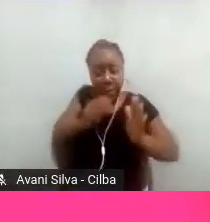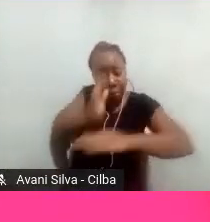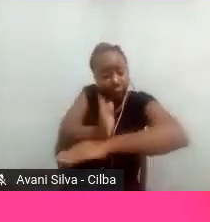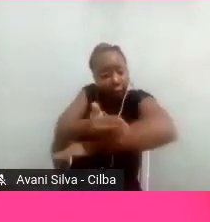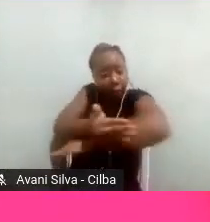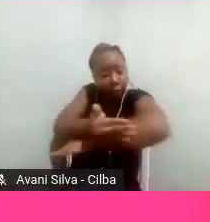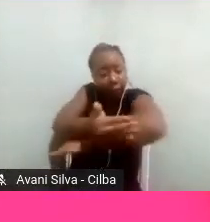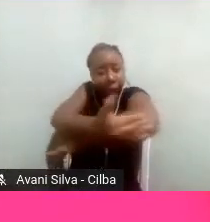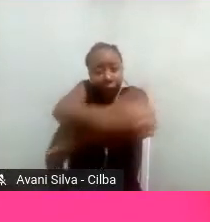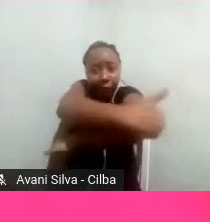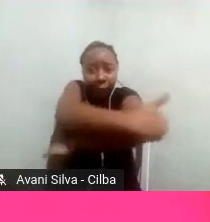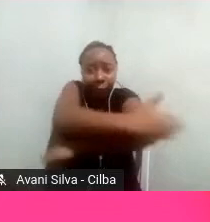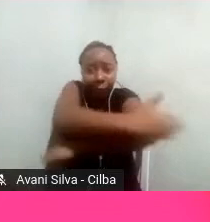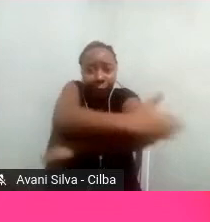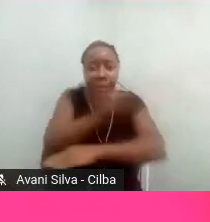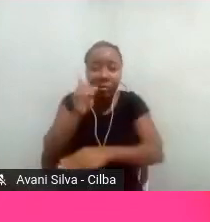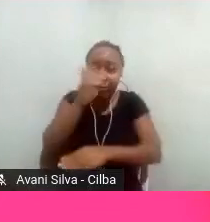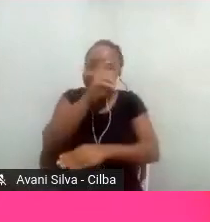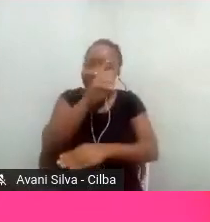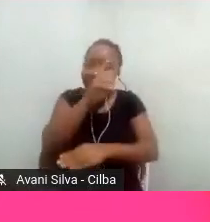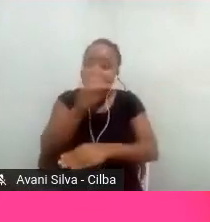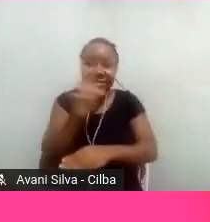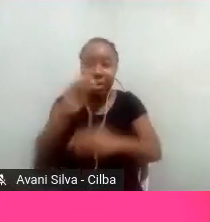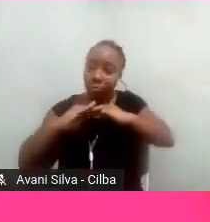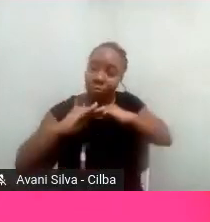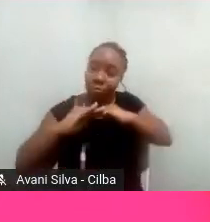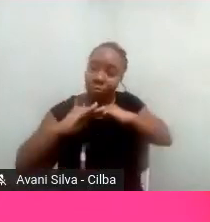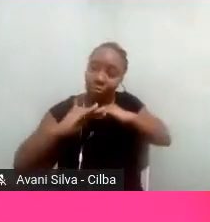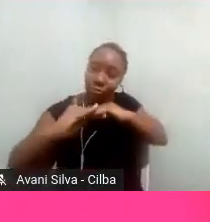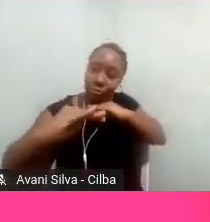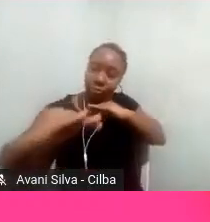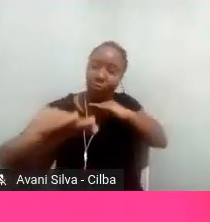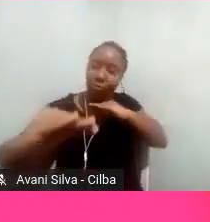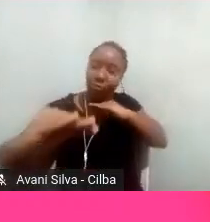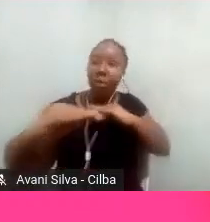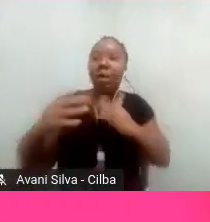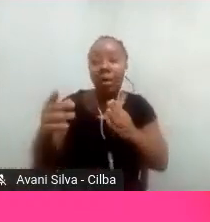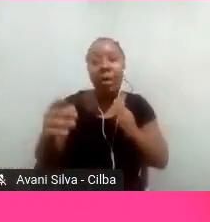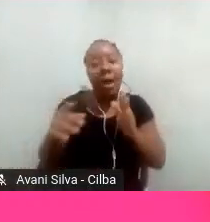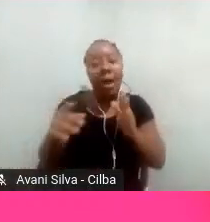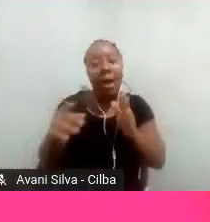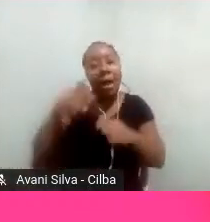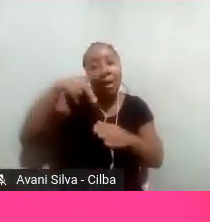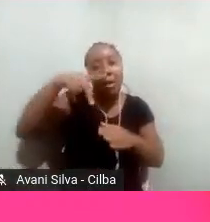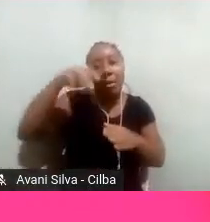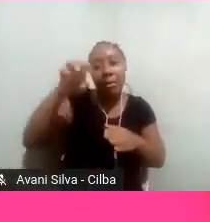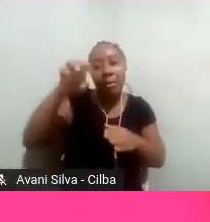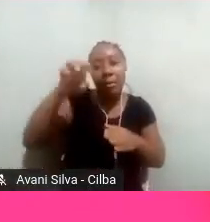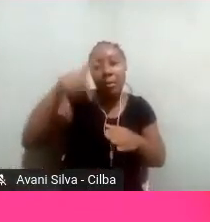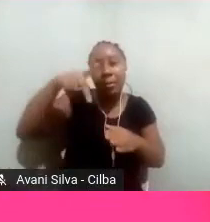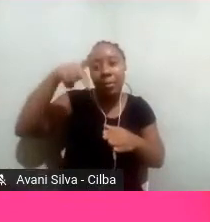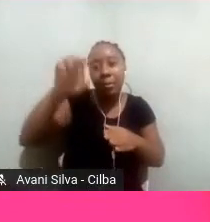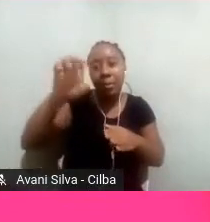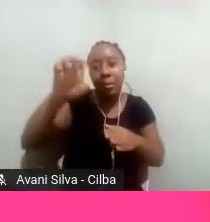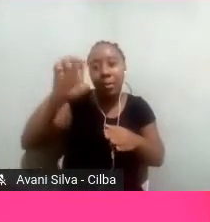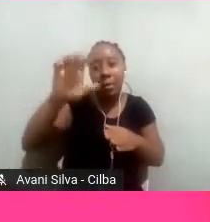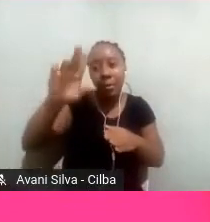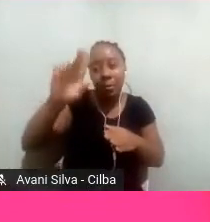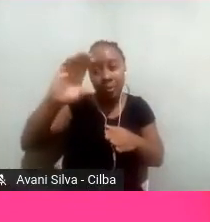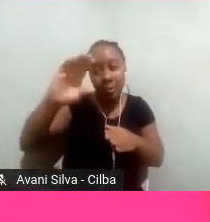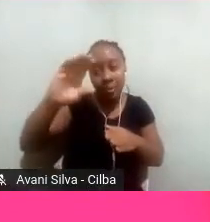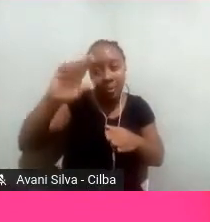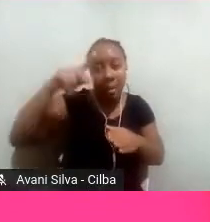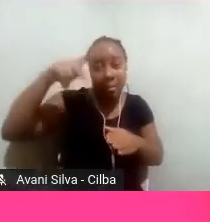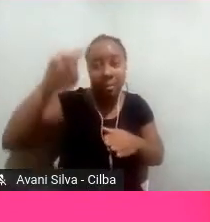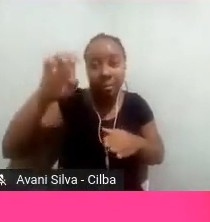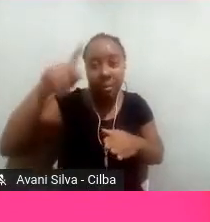tem ângulos retos. No final, a Pepacura faz isso, ela converte os objetos para ângulos